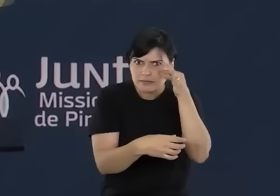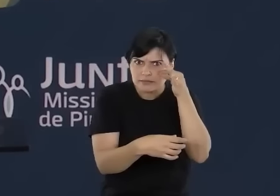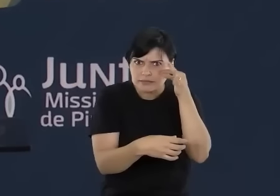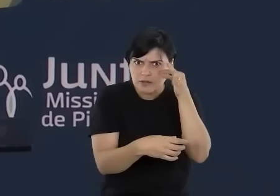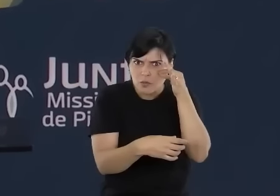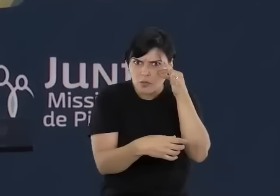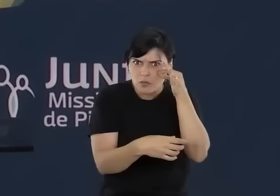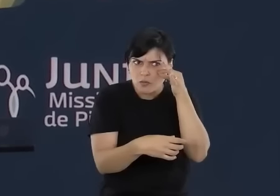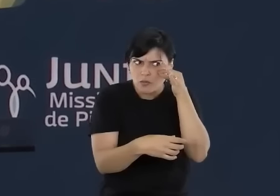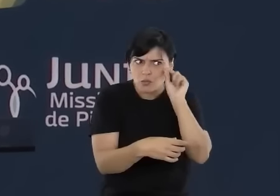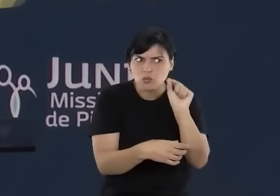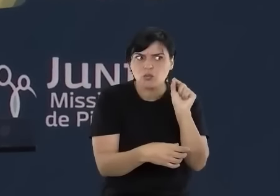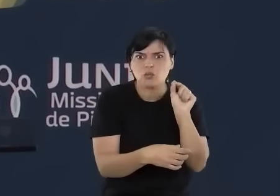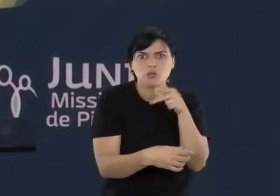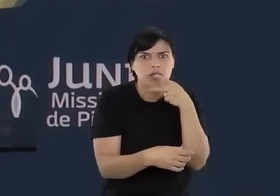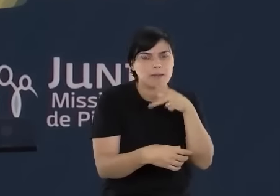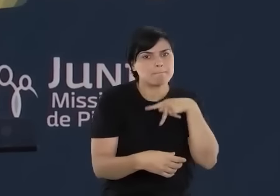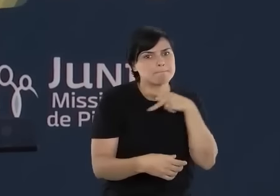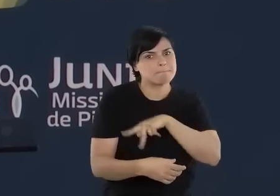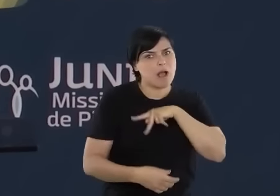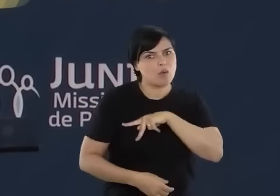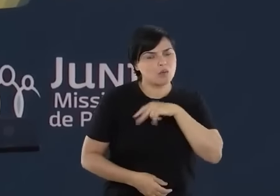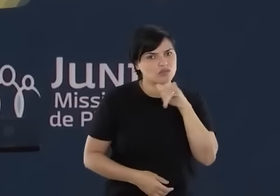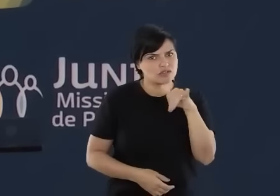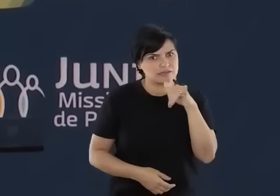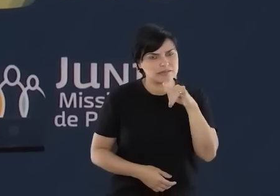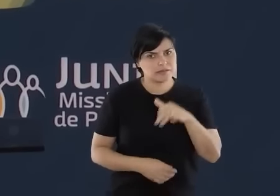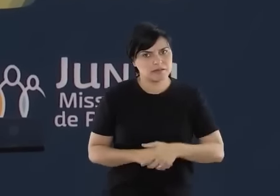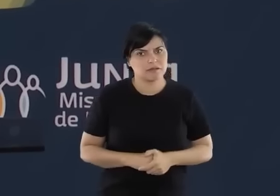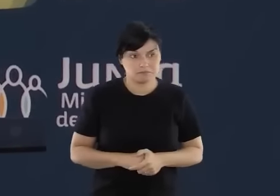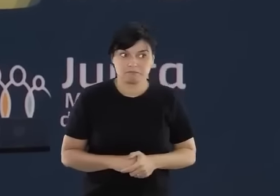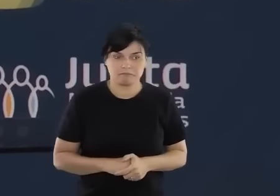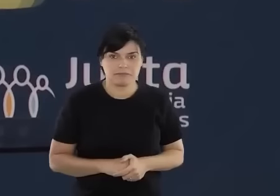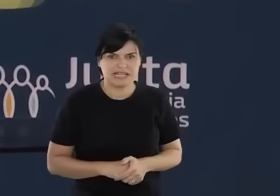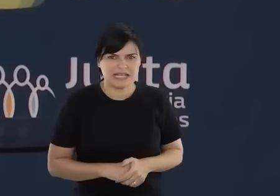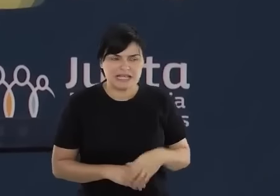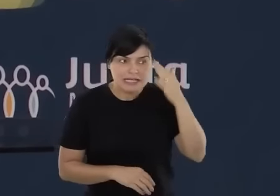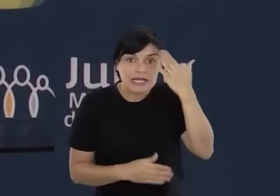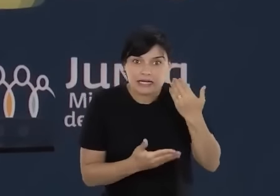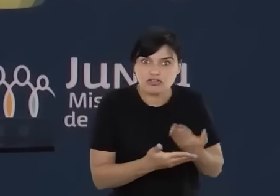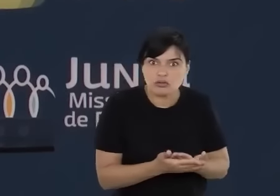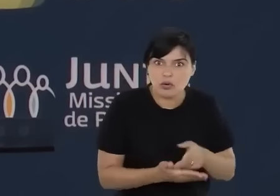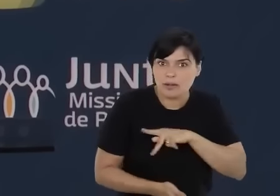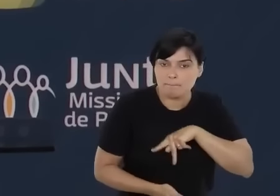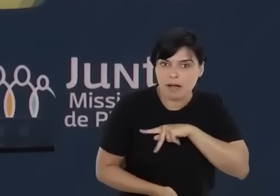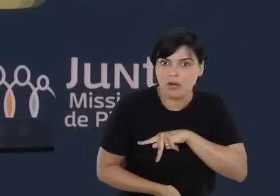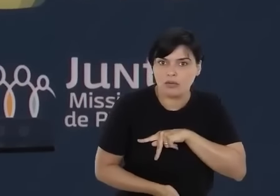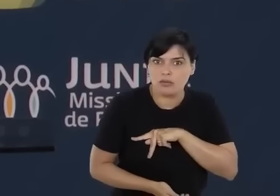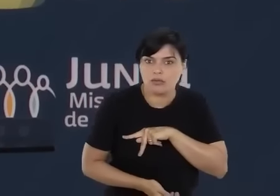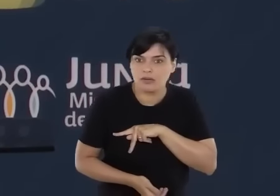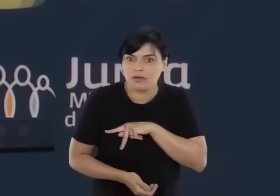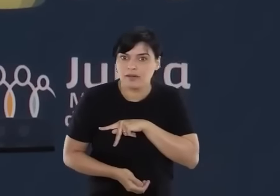poder de Deus pra salvação de todo aquele que crê e eu creio firmemente que onde a palavra de Deus é